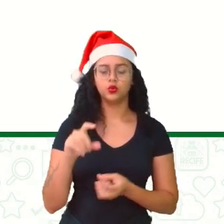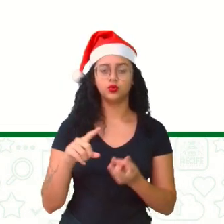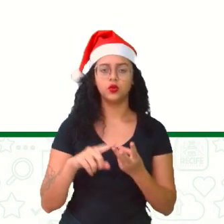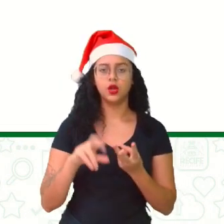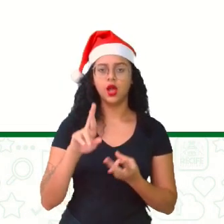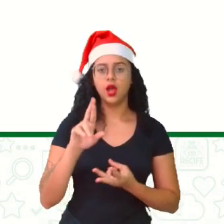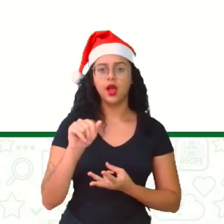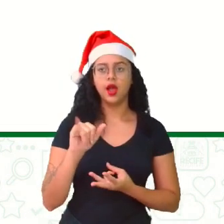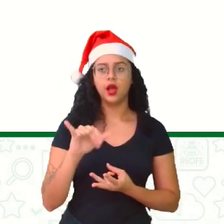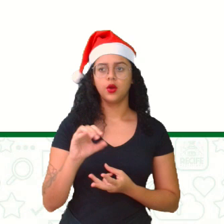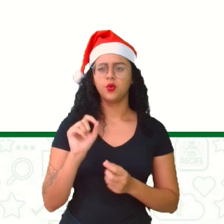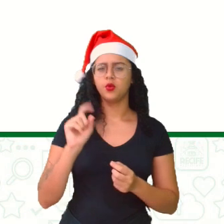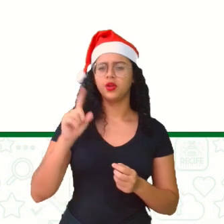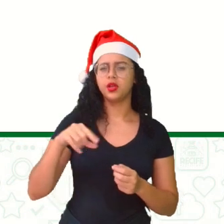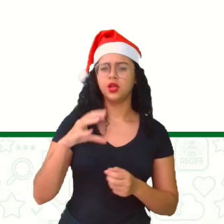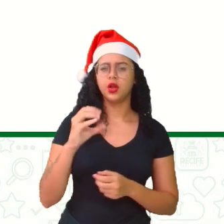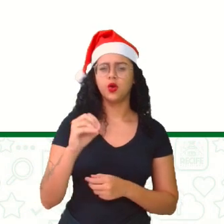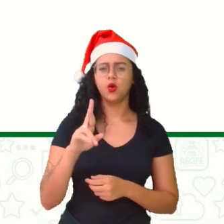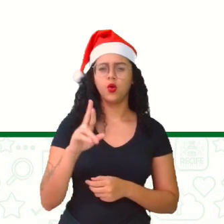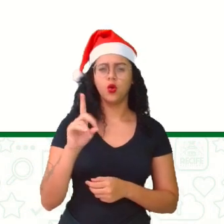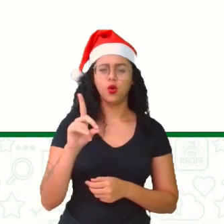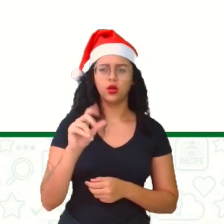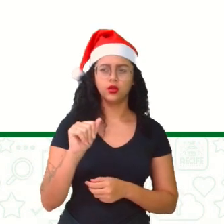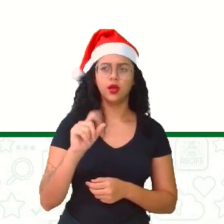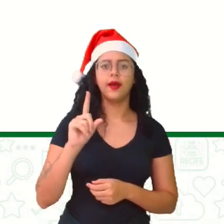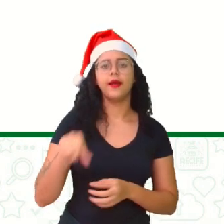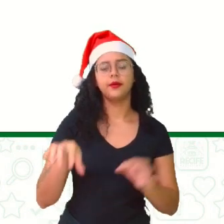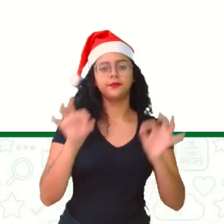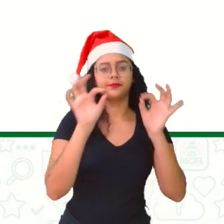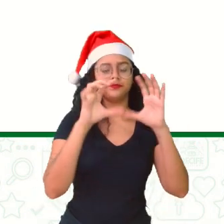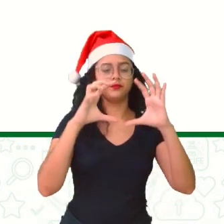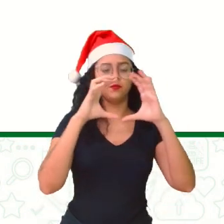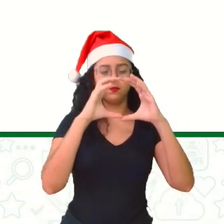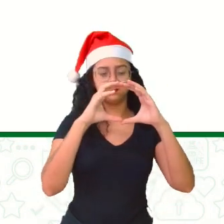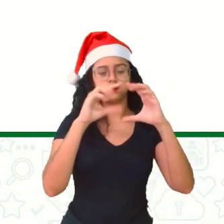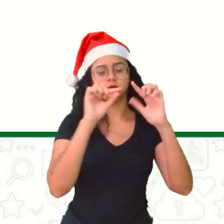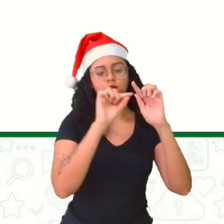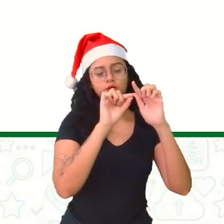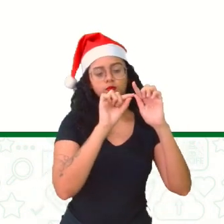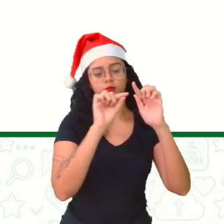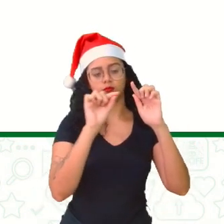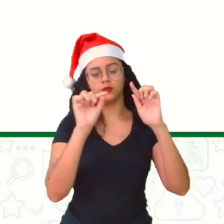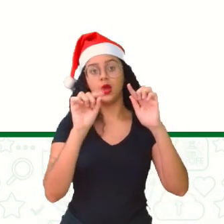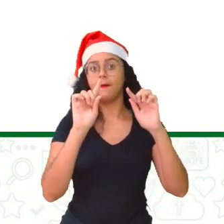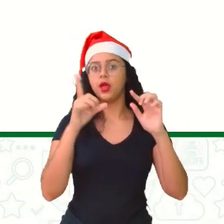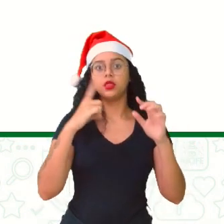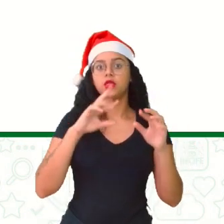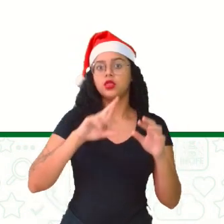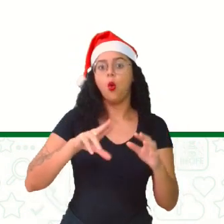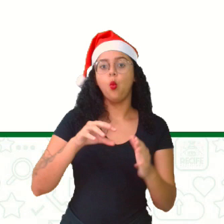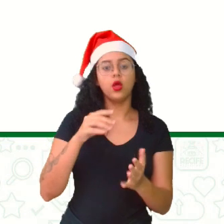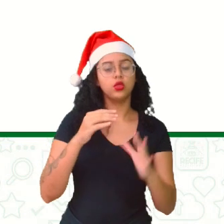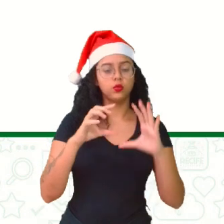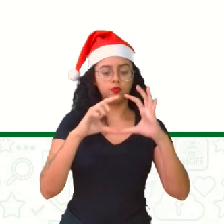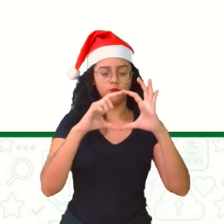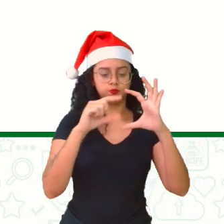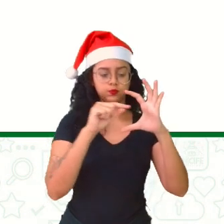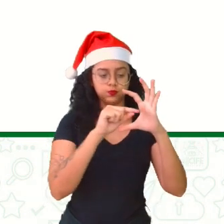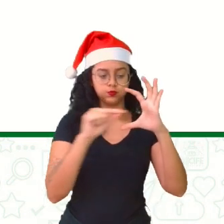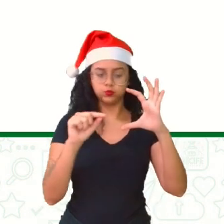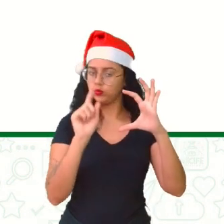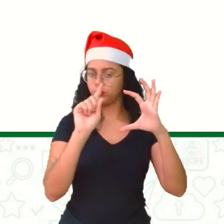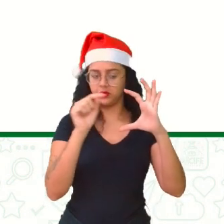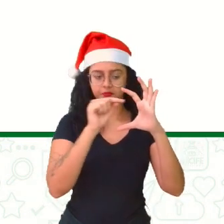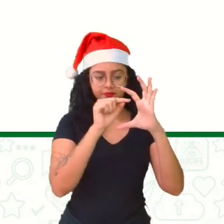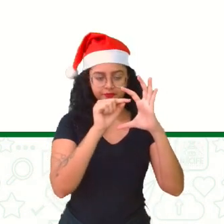mesmo? É traçar de uma extremidade à outra, só que você não passa no centro aí da circunferência. Você pode